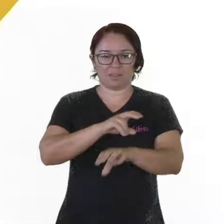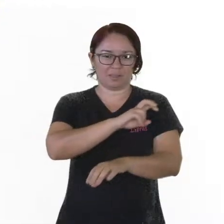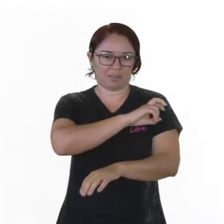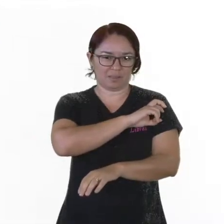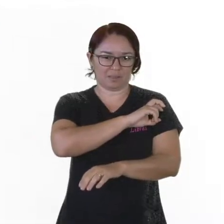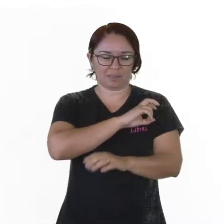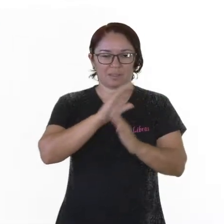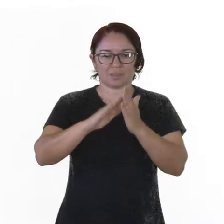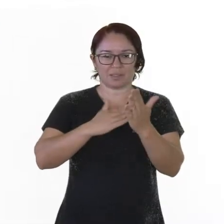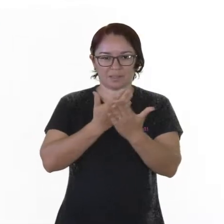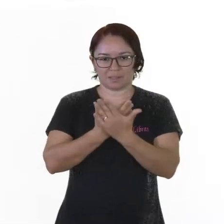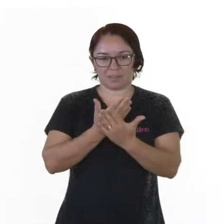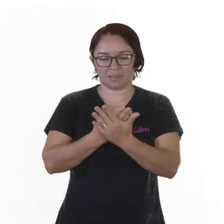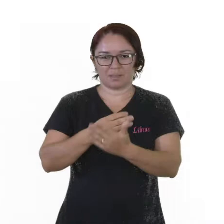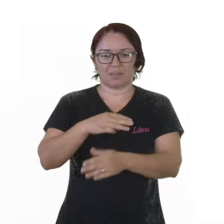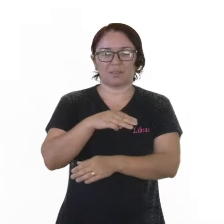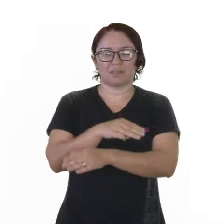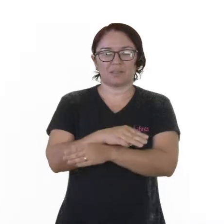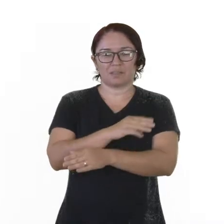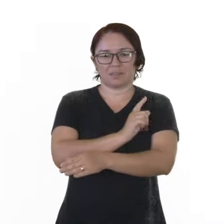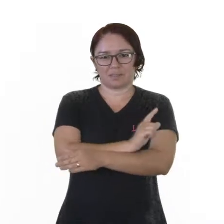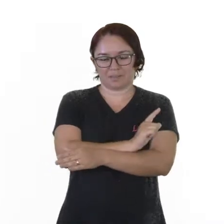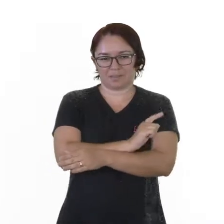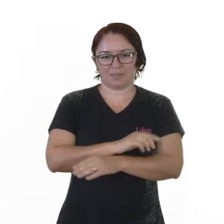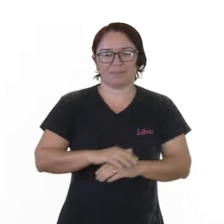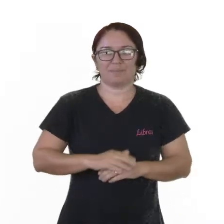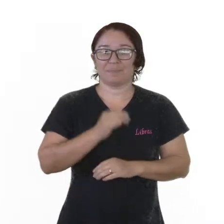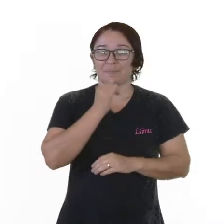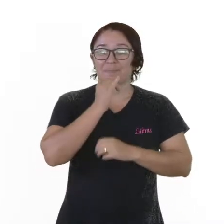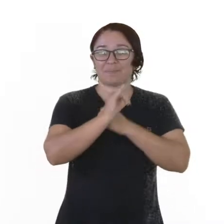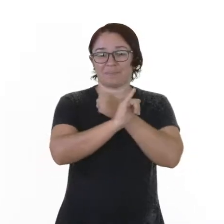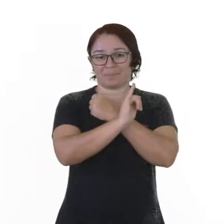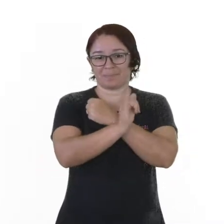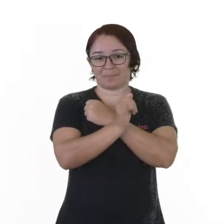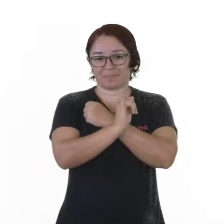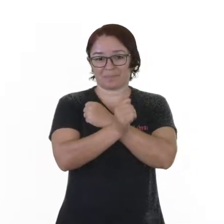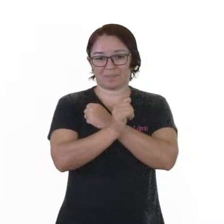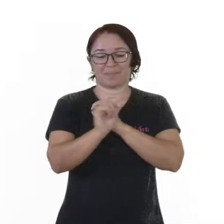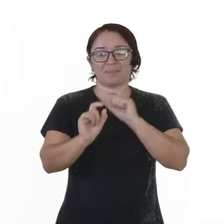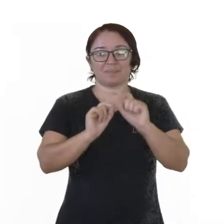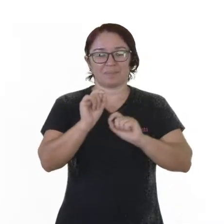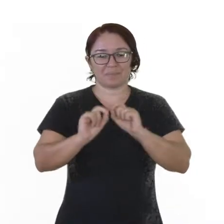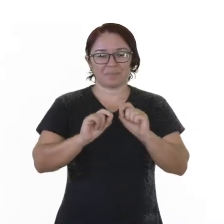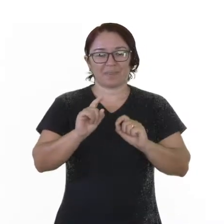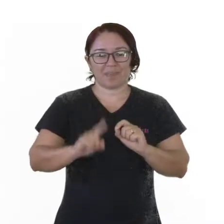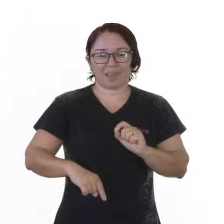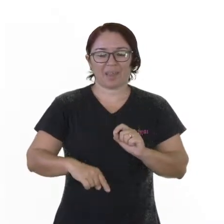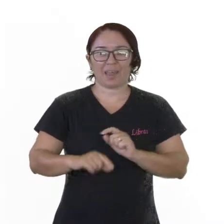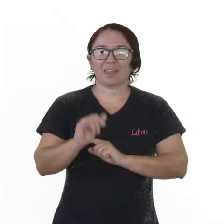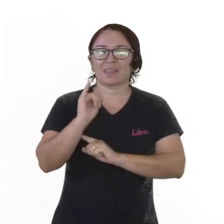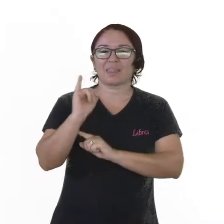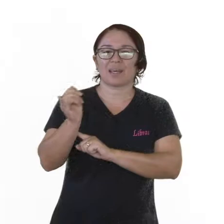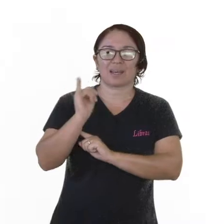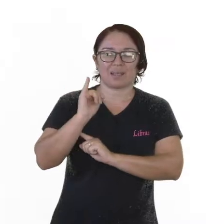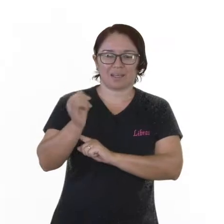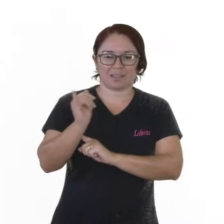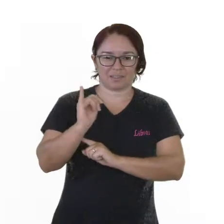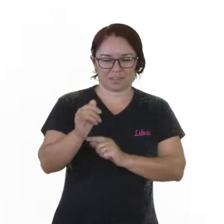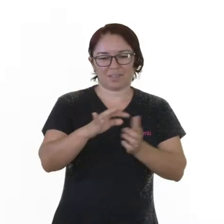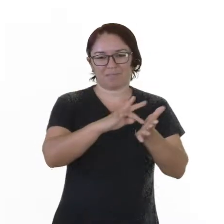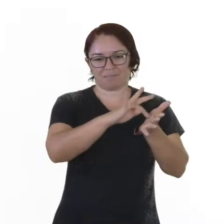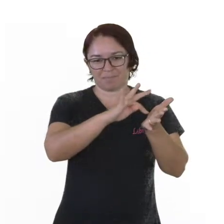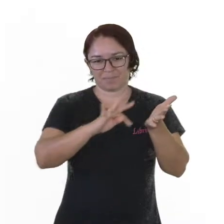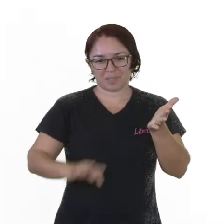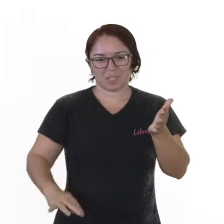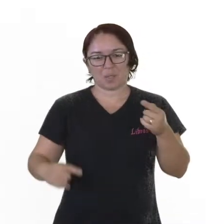Lobato. A crônica é um gênero textual narrativo típico de jornais e revistas. Seus temas, em